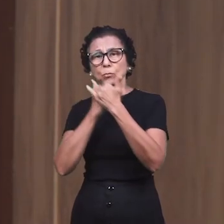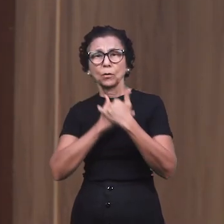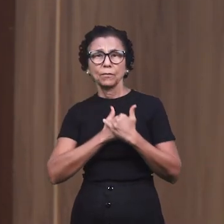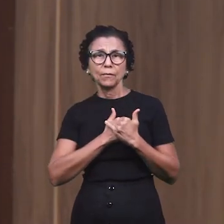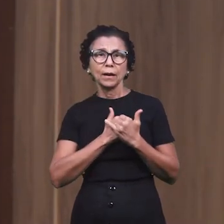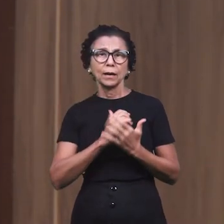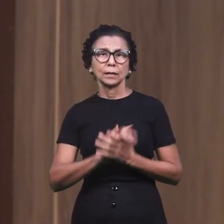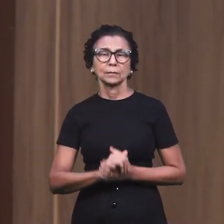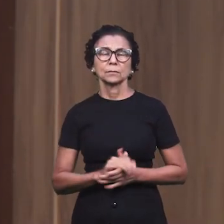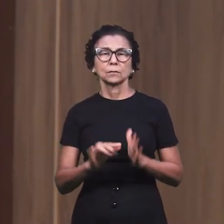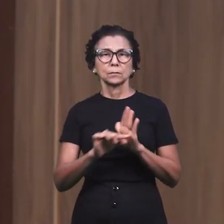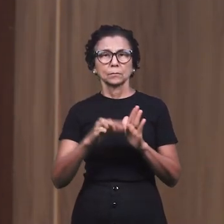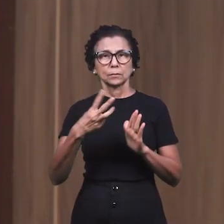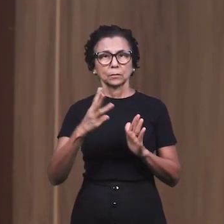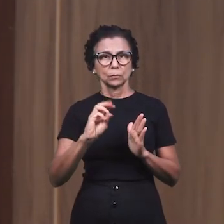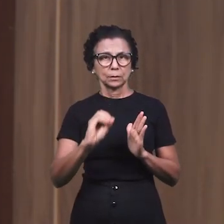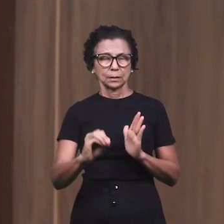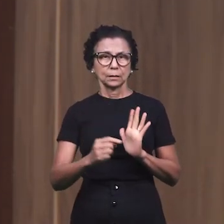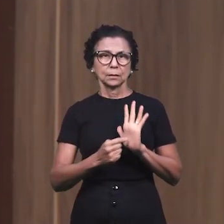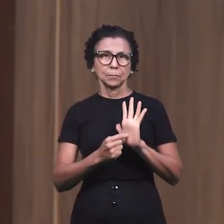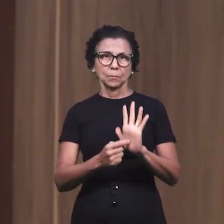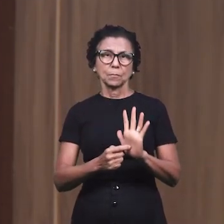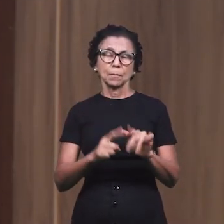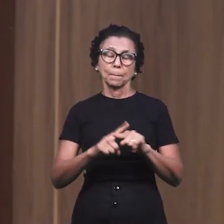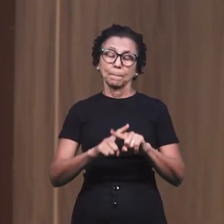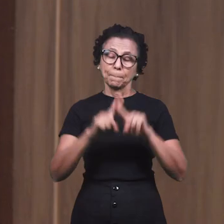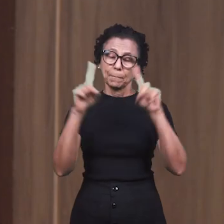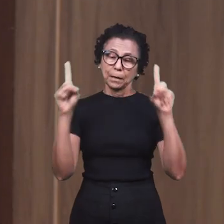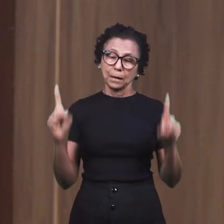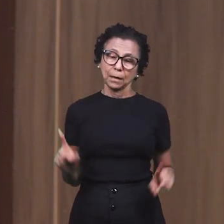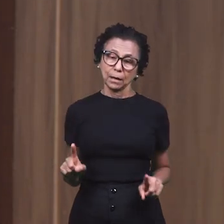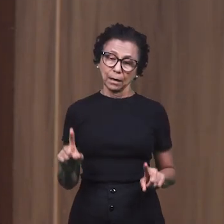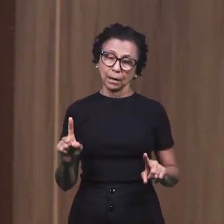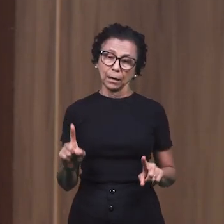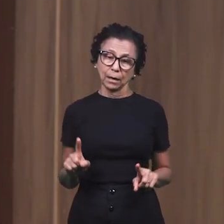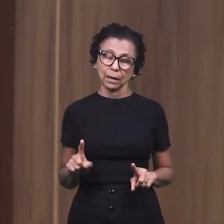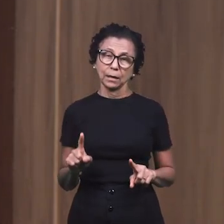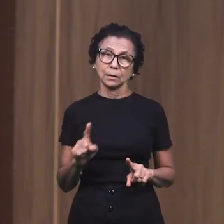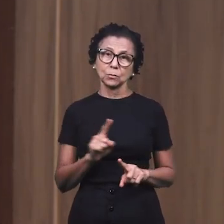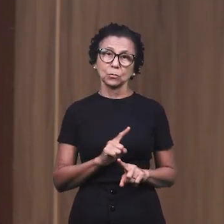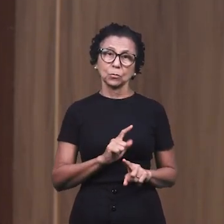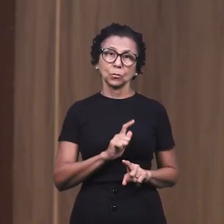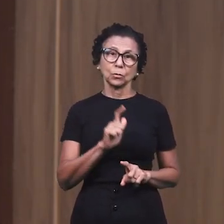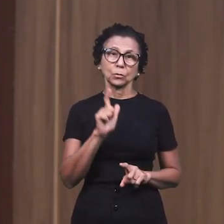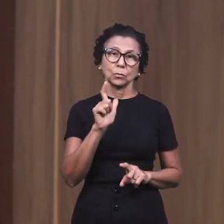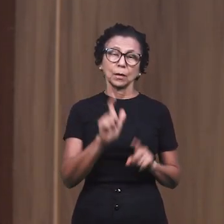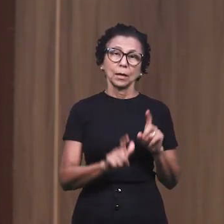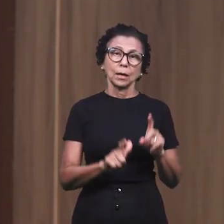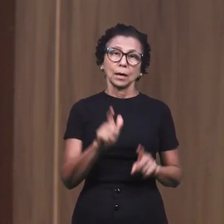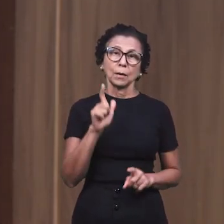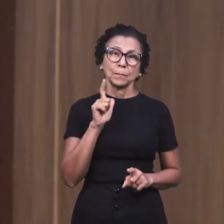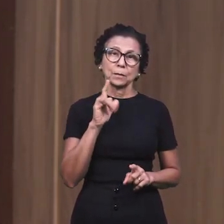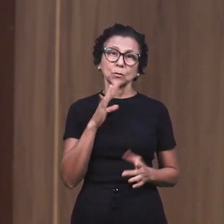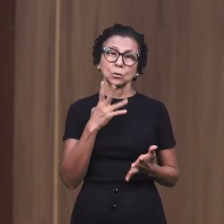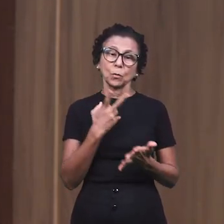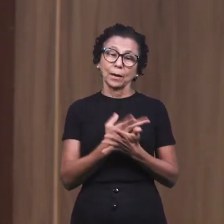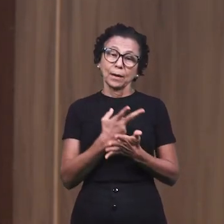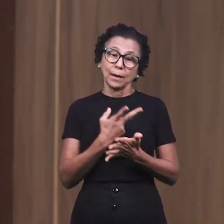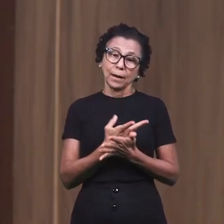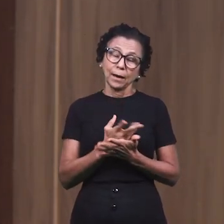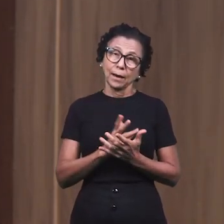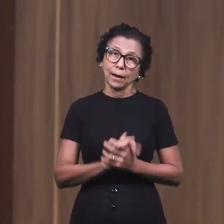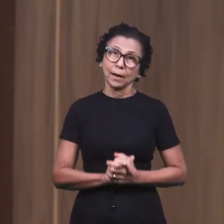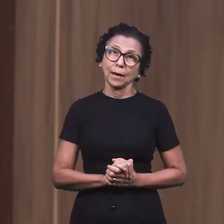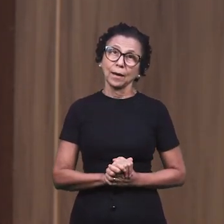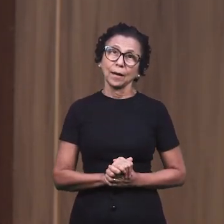do versículo 30, ele já vai falar bem assim: mas quando a alma fizer alguma coisa de mão levantada, aí já começa a dizer